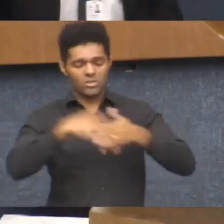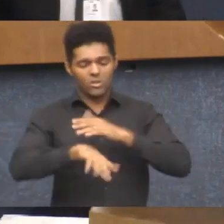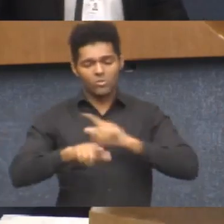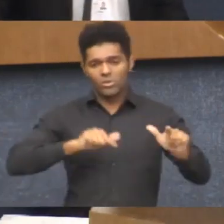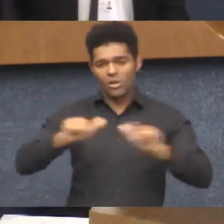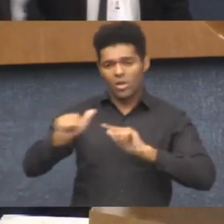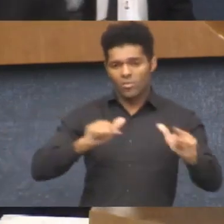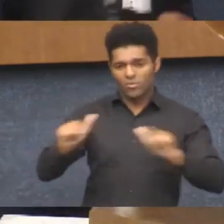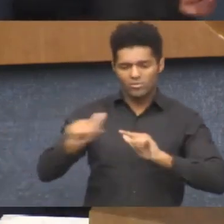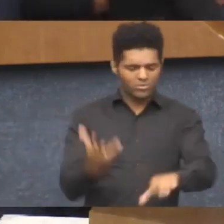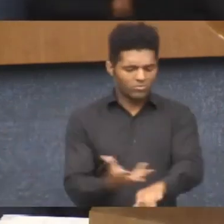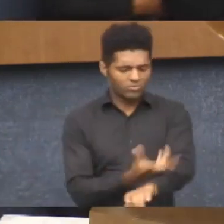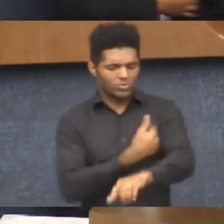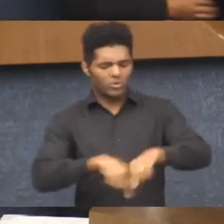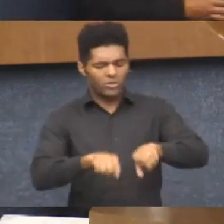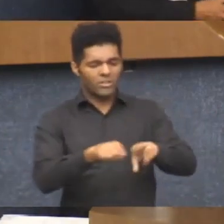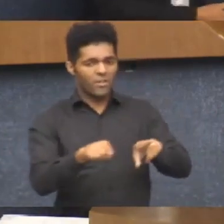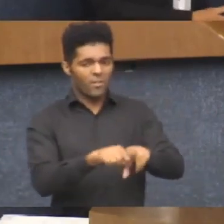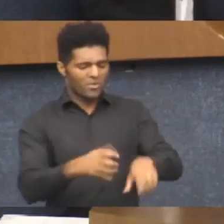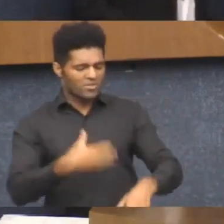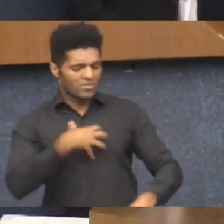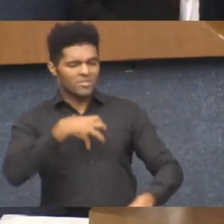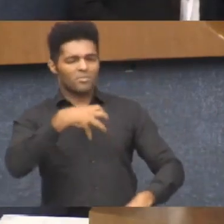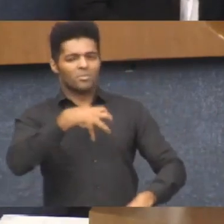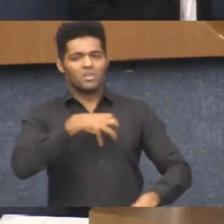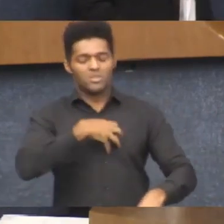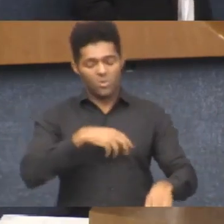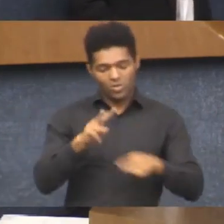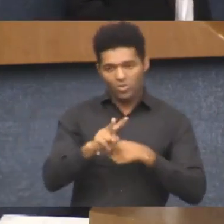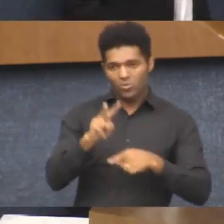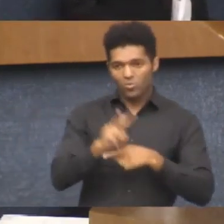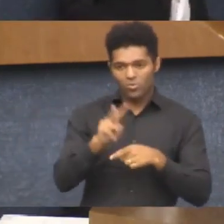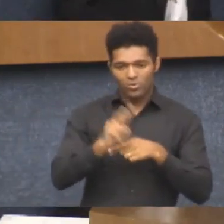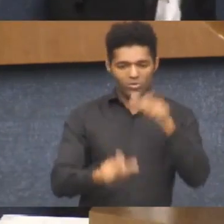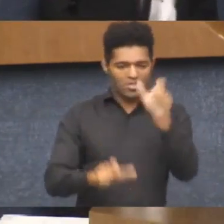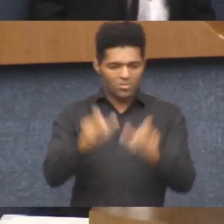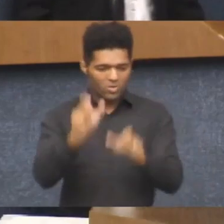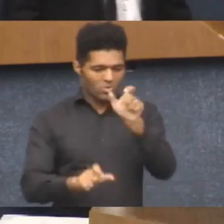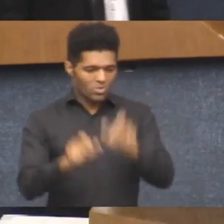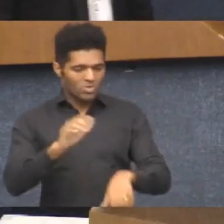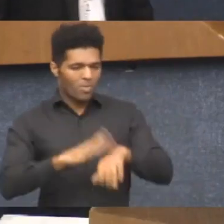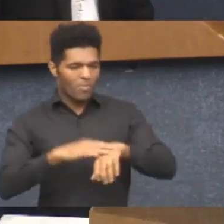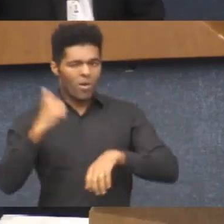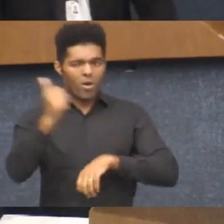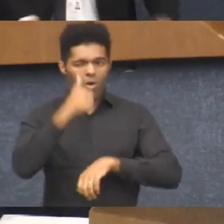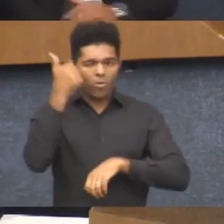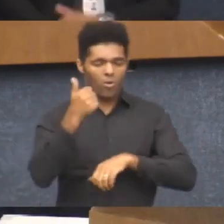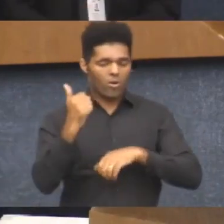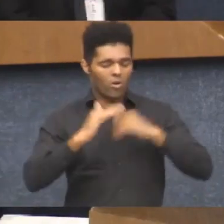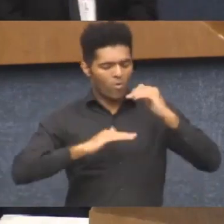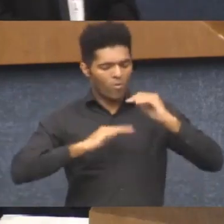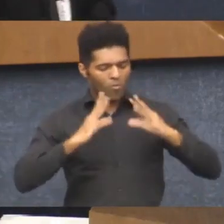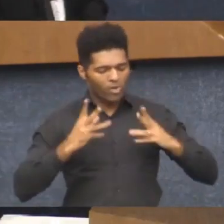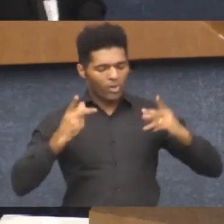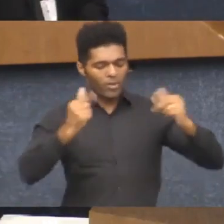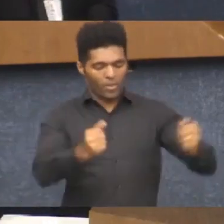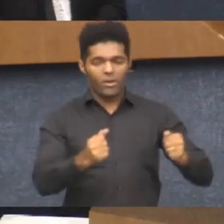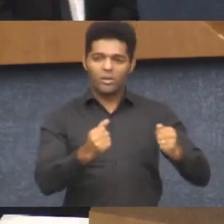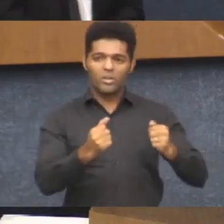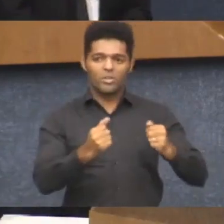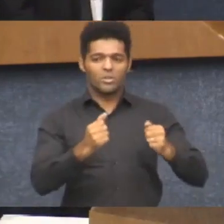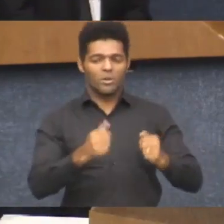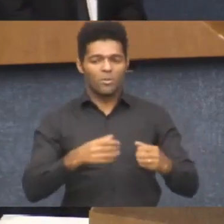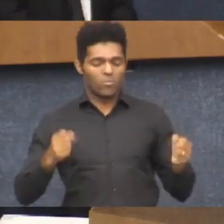que cuidam das pessoas com a melhor qualidade científica possível, com a melhor qualidade humana possível, apesar que nem sempre as condições de